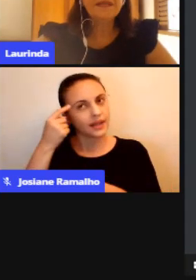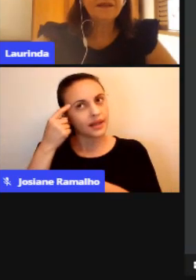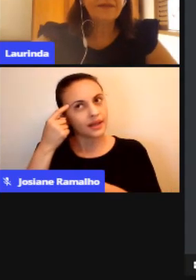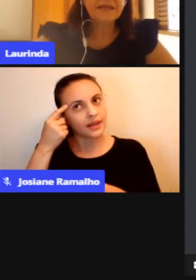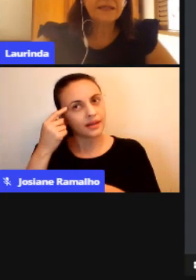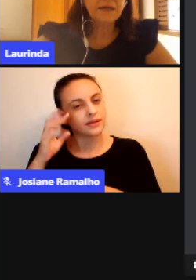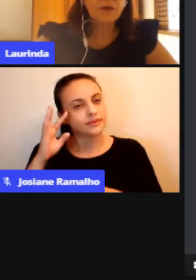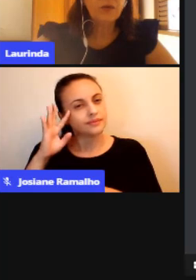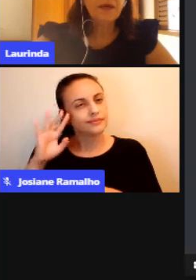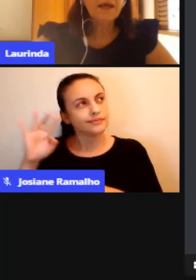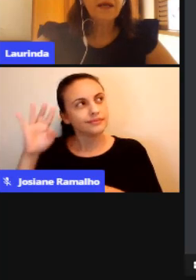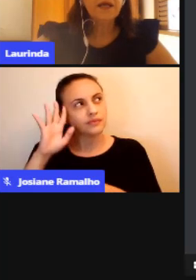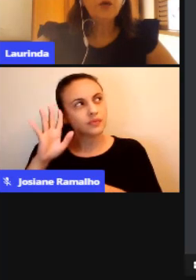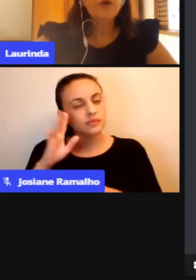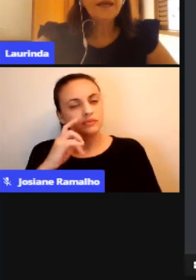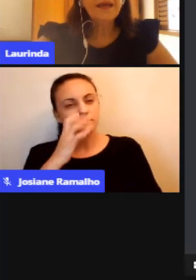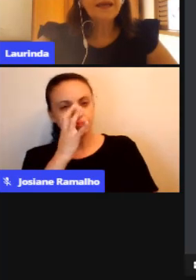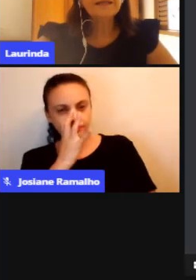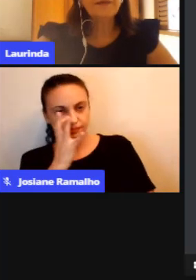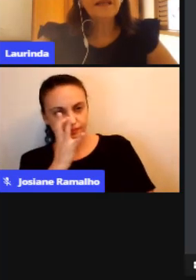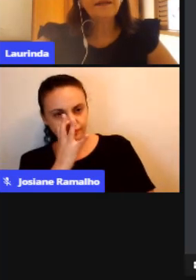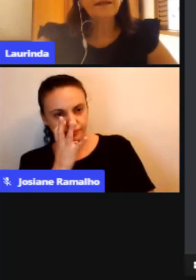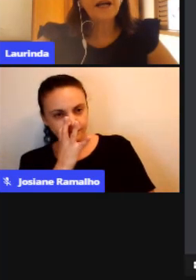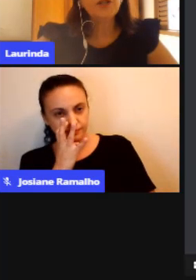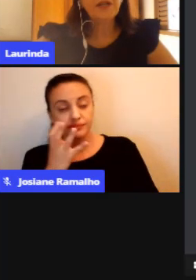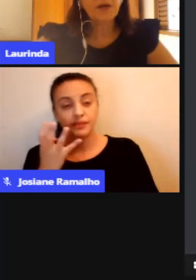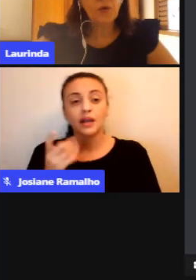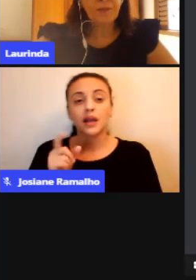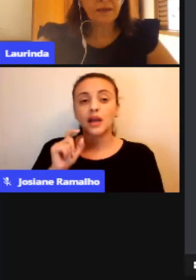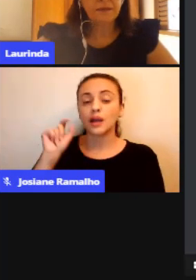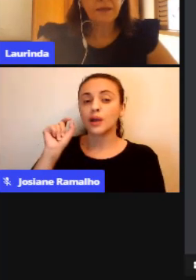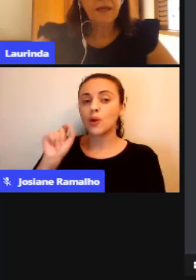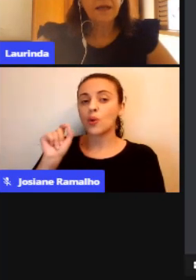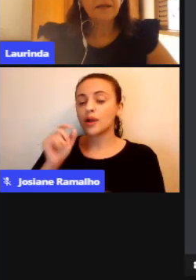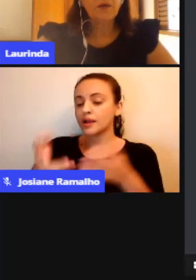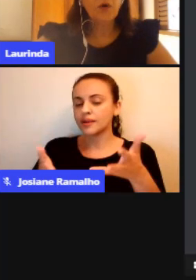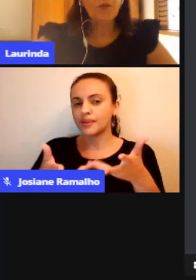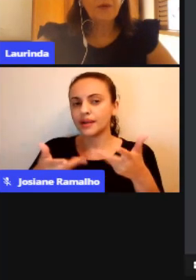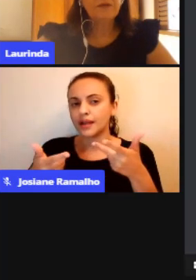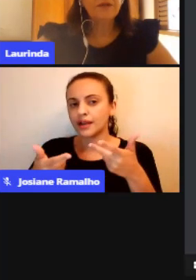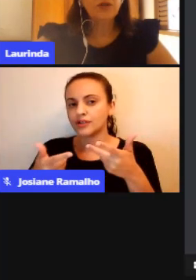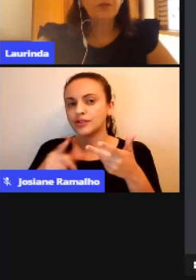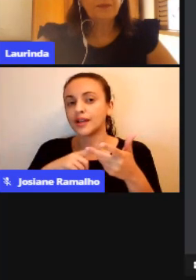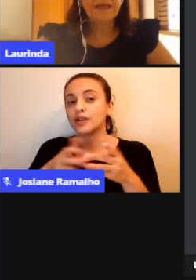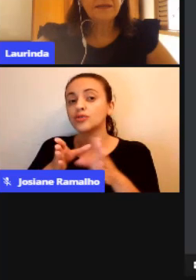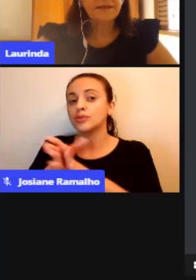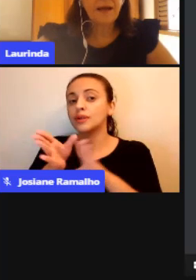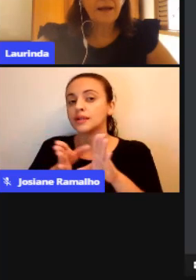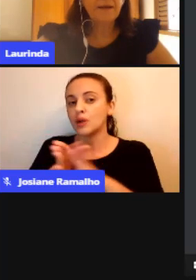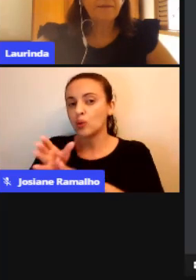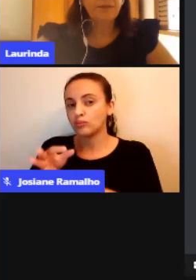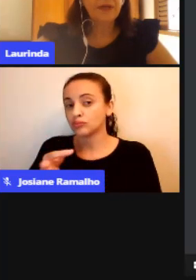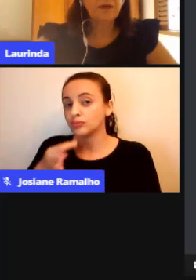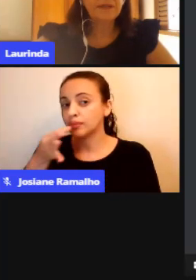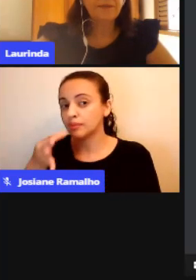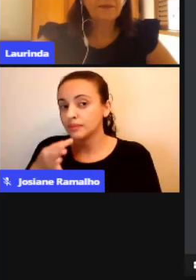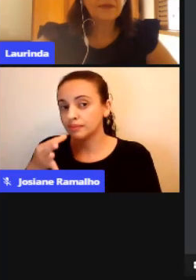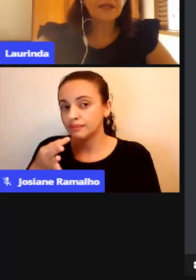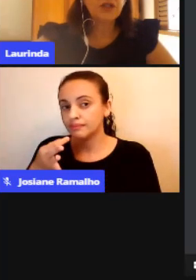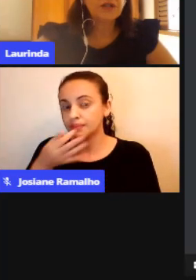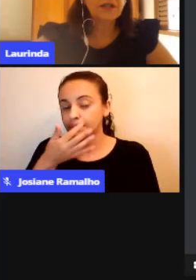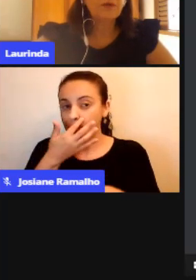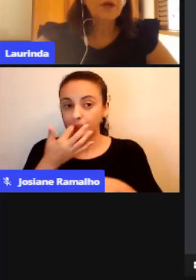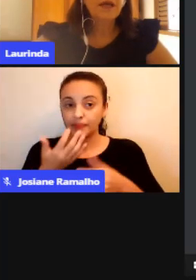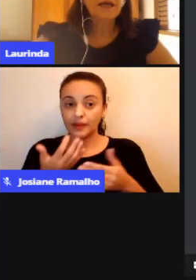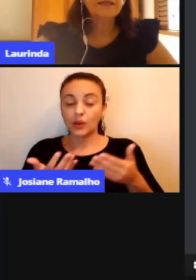uma observação e o que essa habilidade recomenda. Então, é um momento de pensar, porque nós